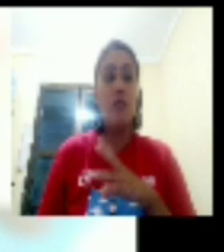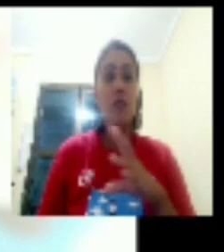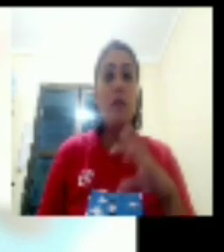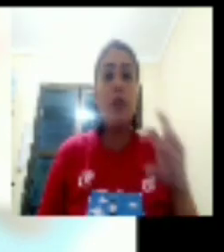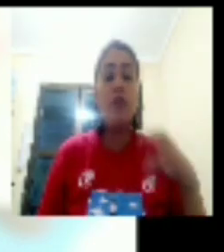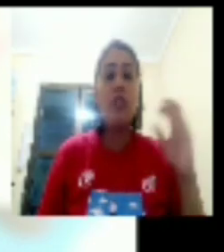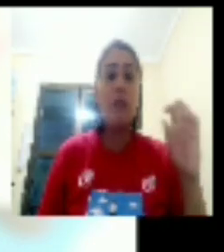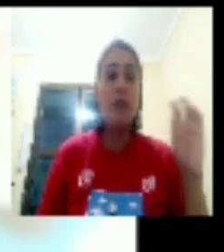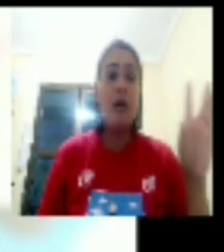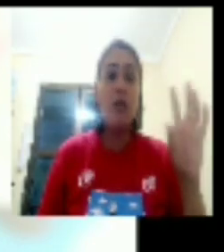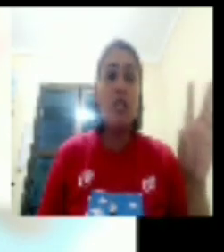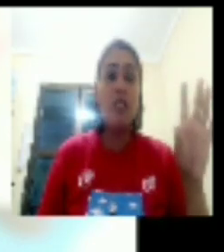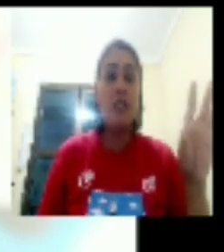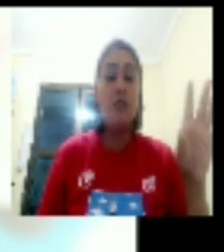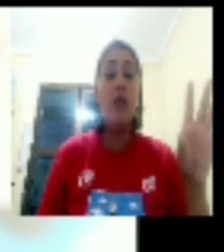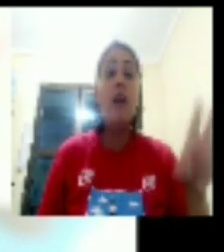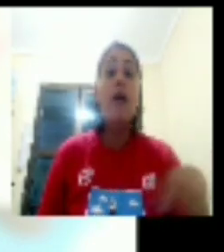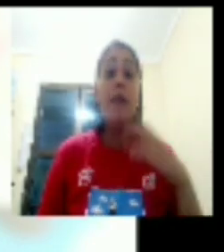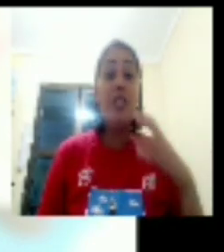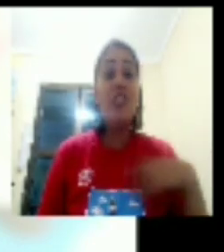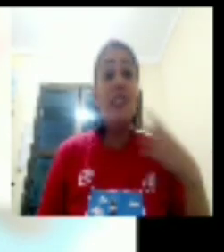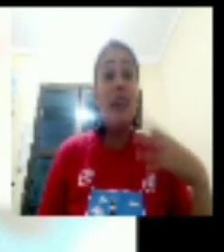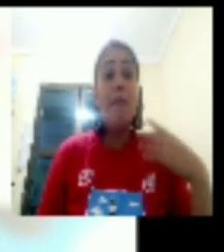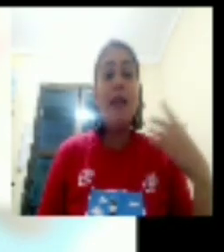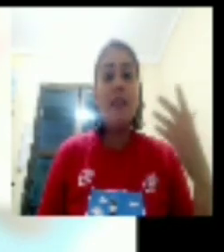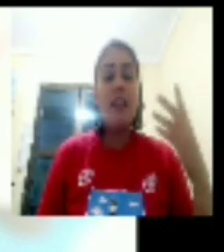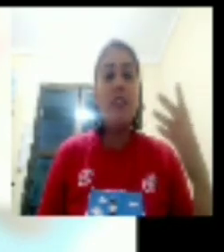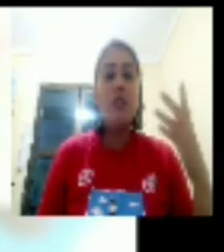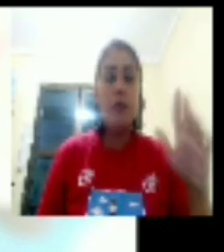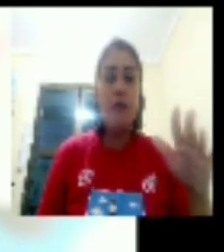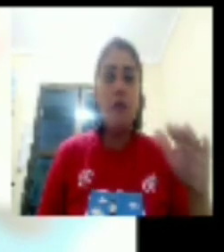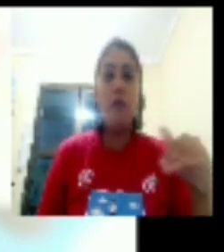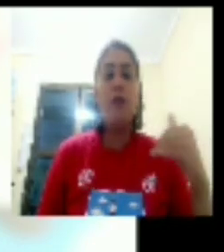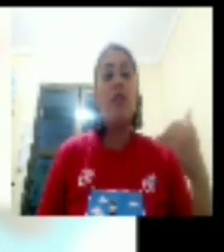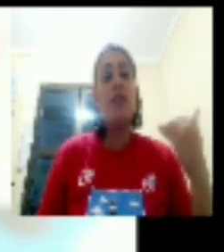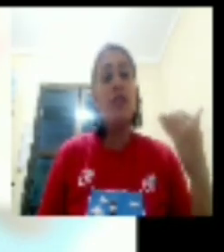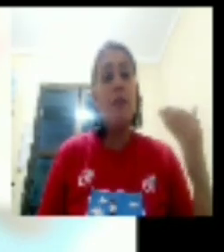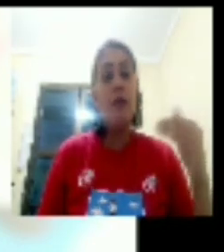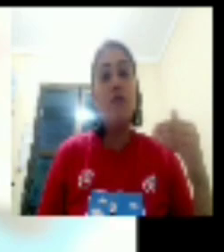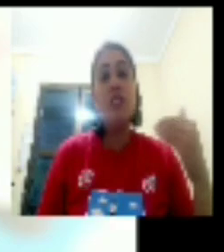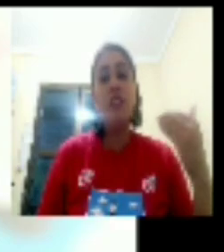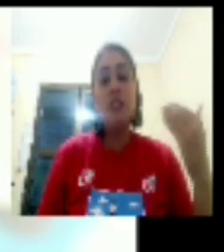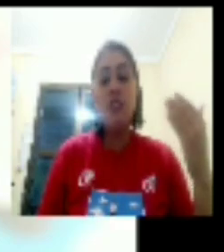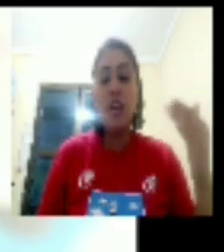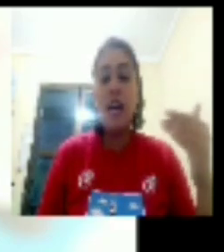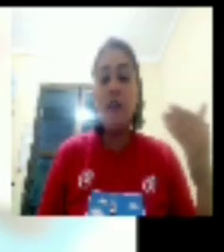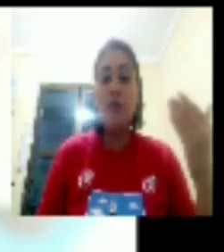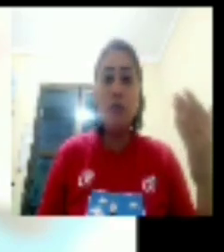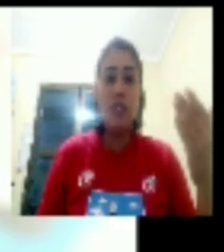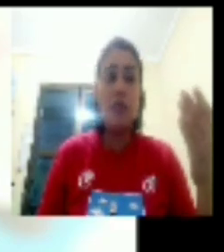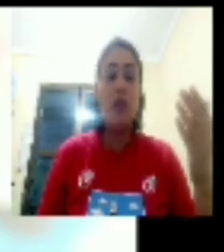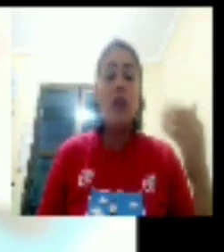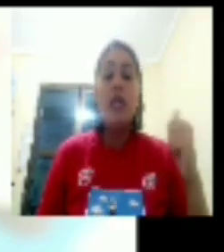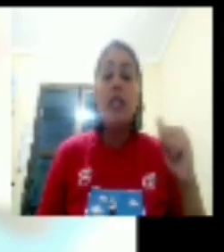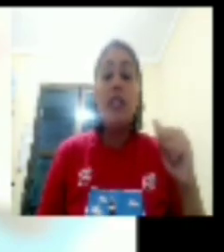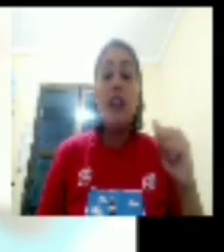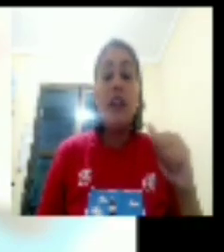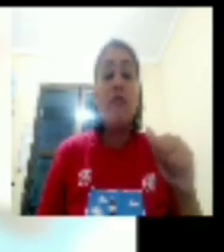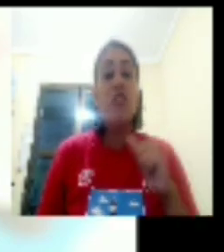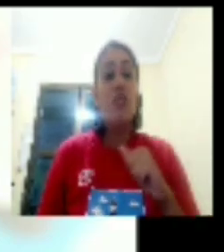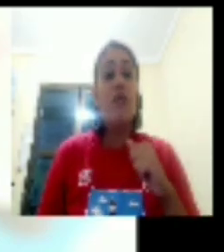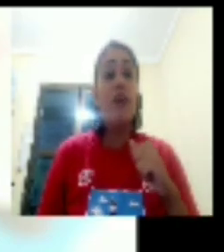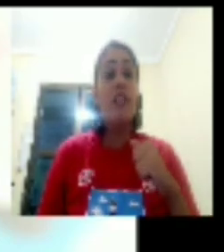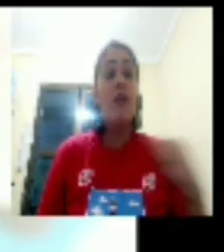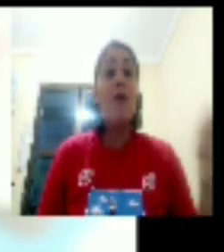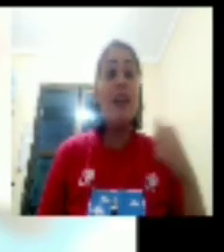é que funciona, porque eu tenho que mandar um linkzinho pra gente debater sobre o filme, porque eu quero saber o que vocês acharam, tudinho. E